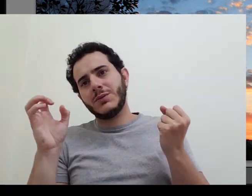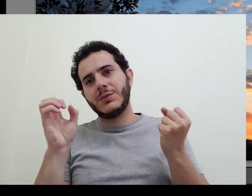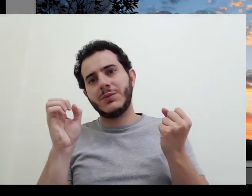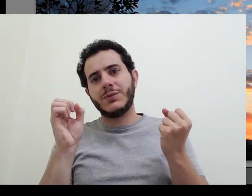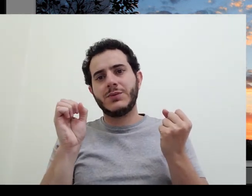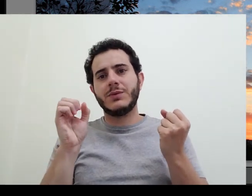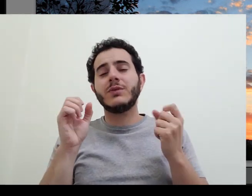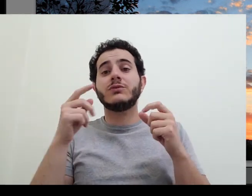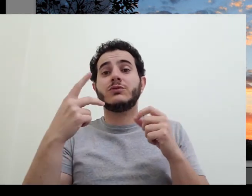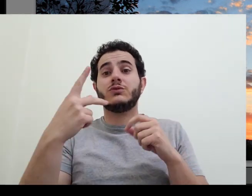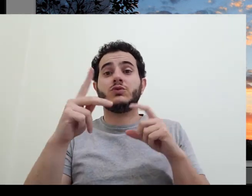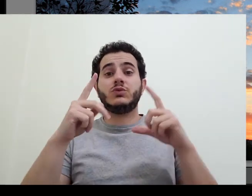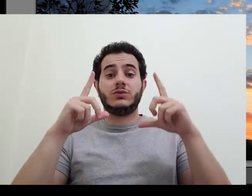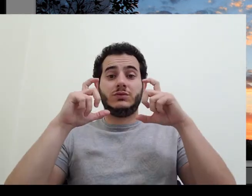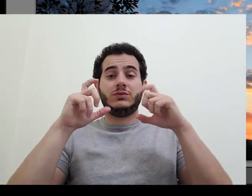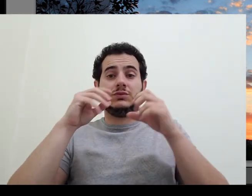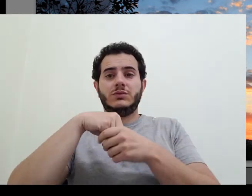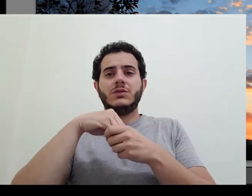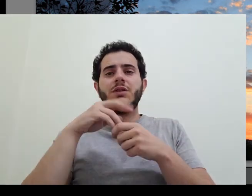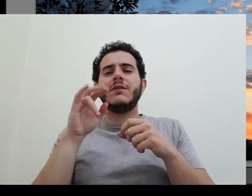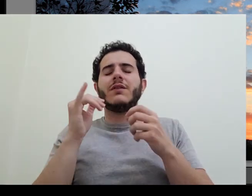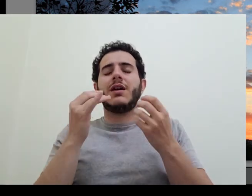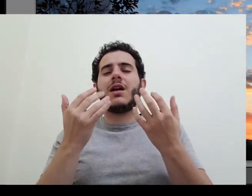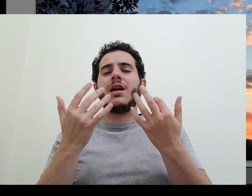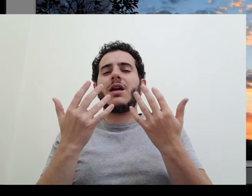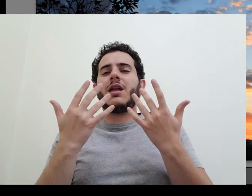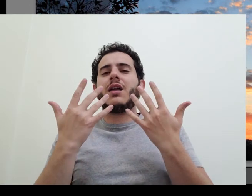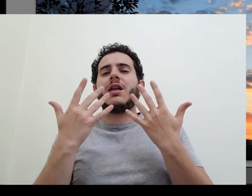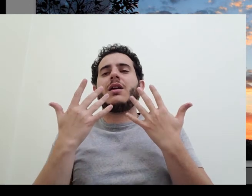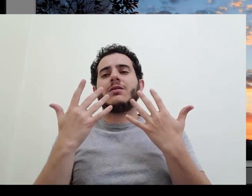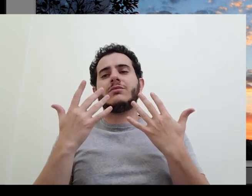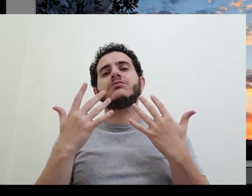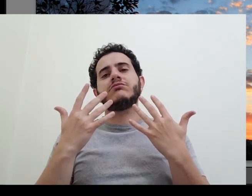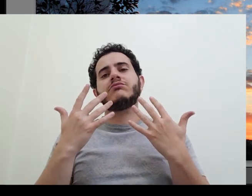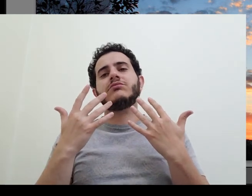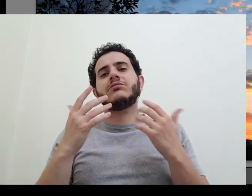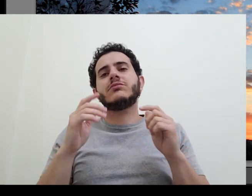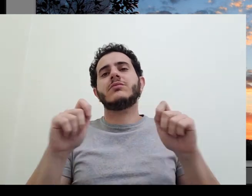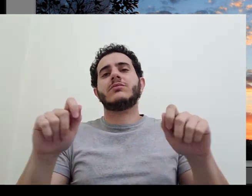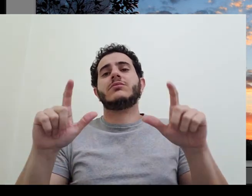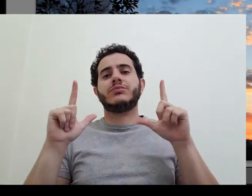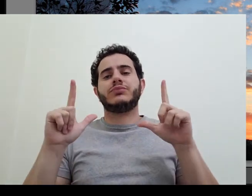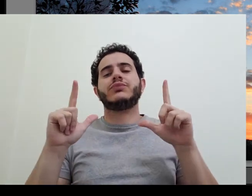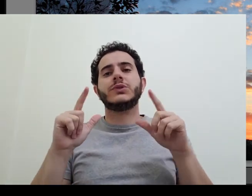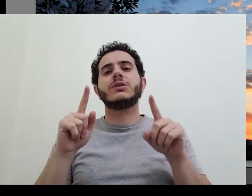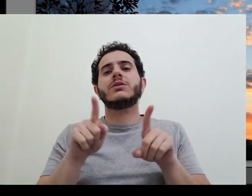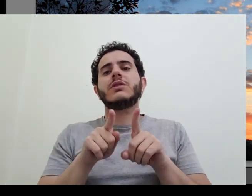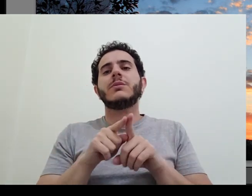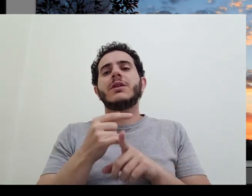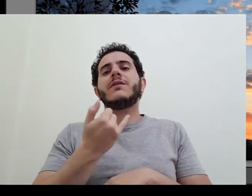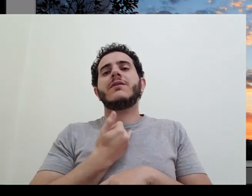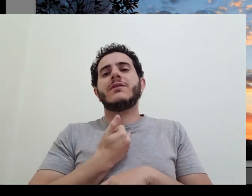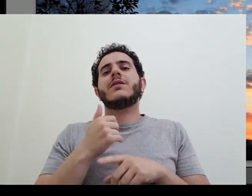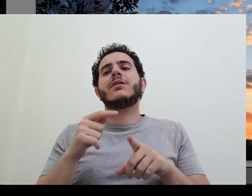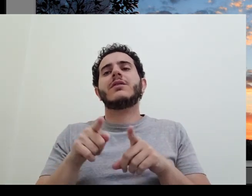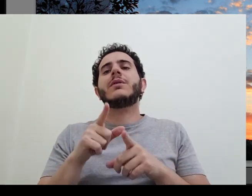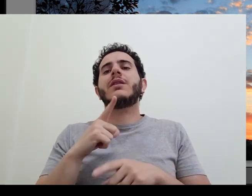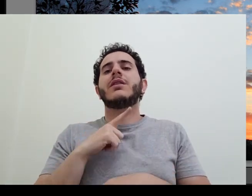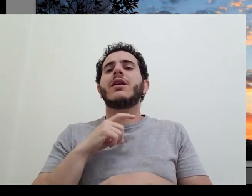aplicar um pouquinho de claridade, que é o que dá um certo volume na foto. E ela também vai aplicar para você um pouquinho de